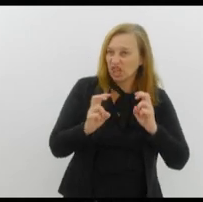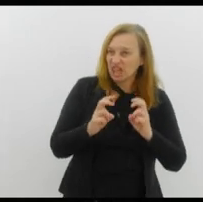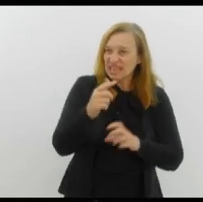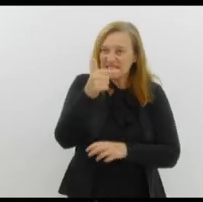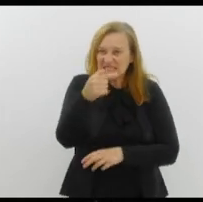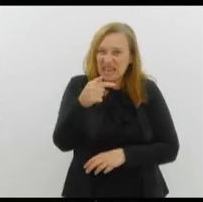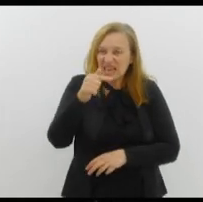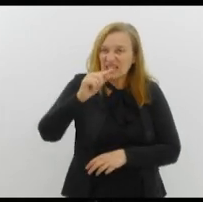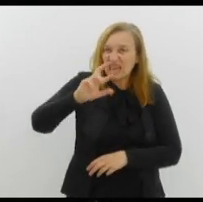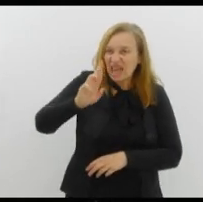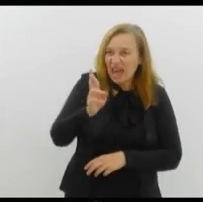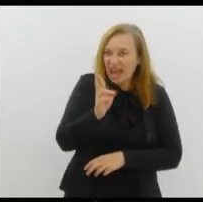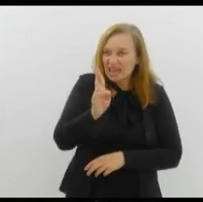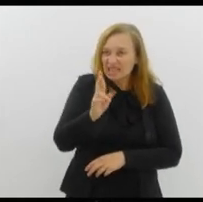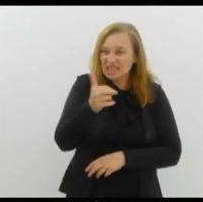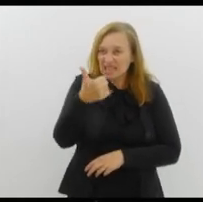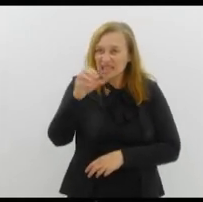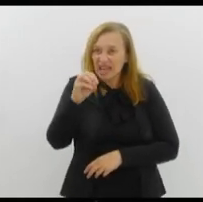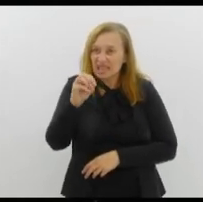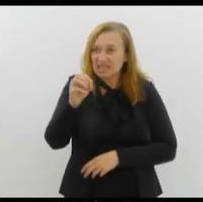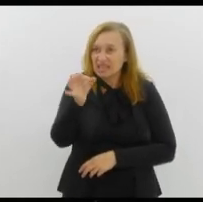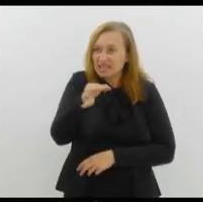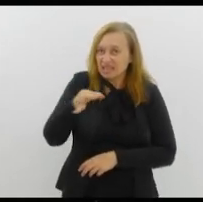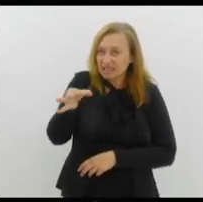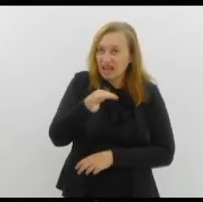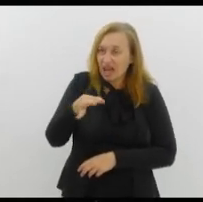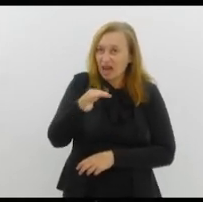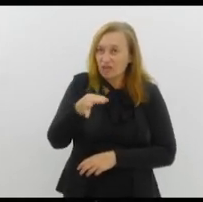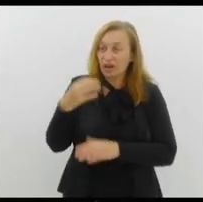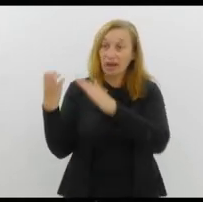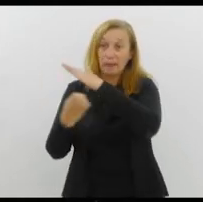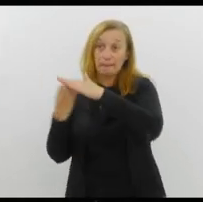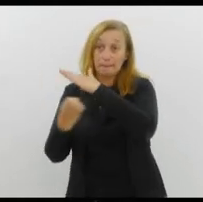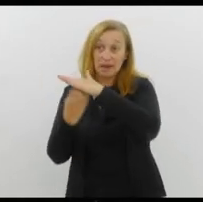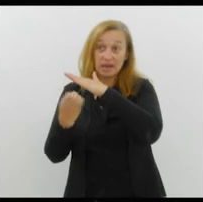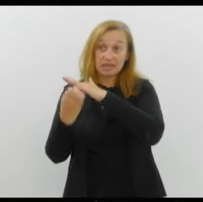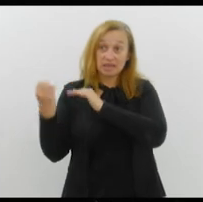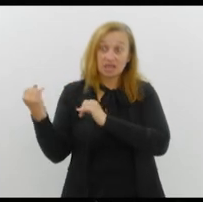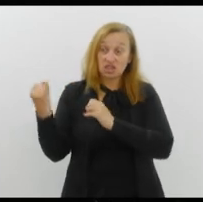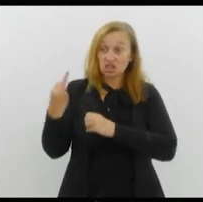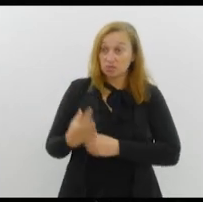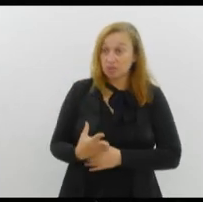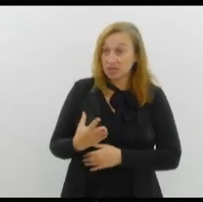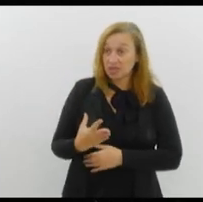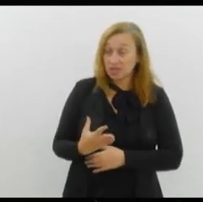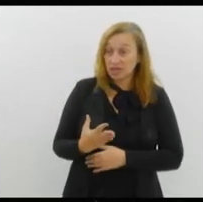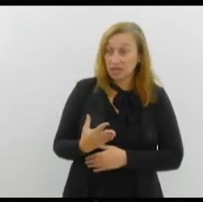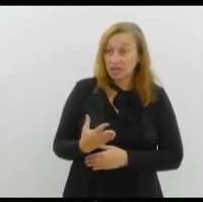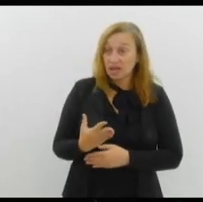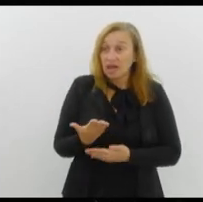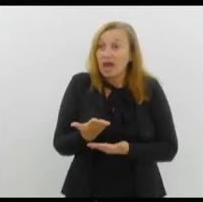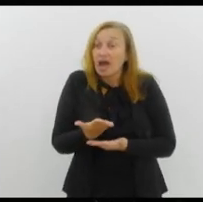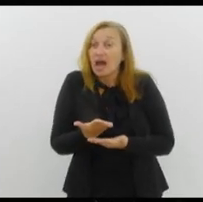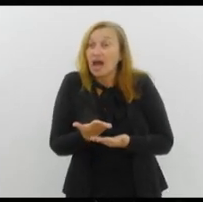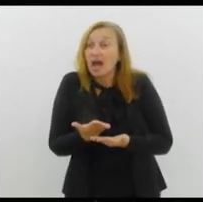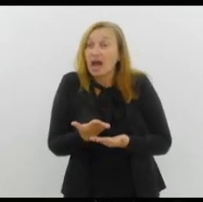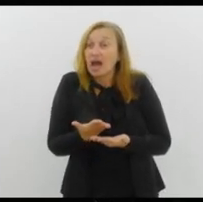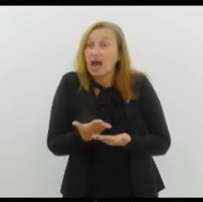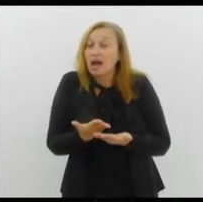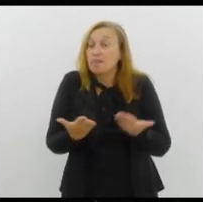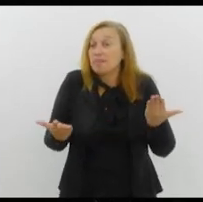R$ 7,10, segundo a Supervia, se deve à queda dos passageiros decorrente da pandemia